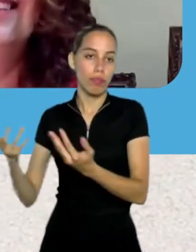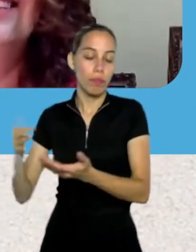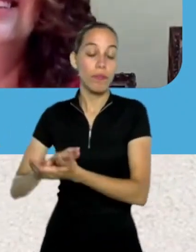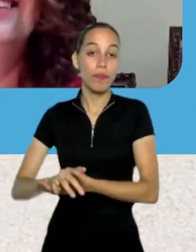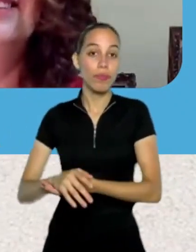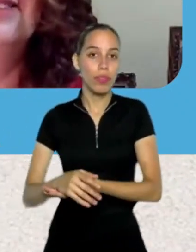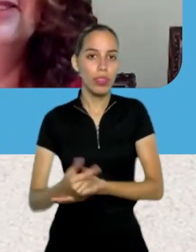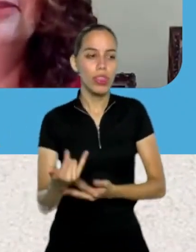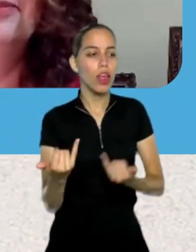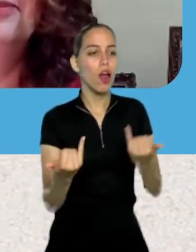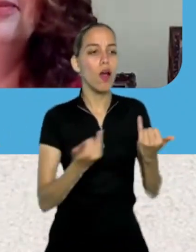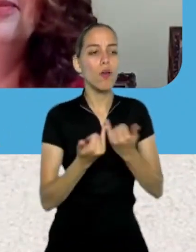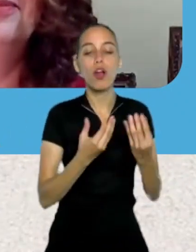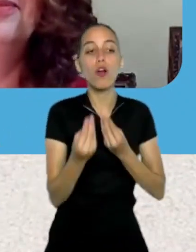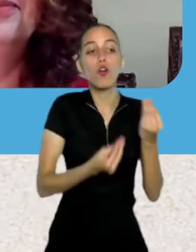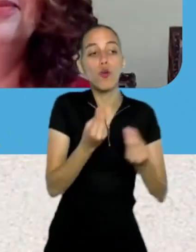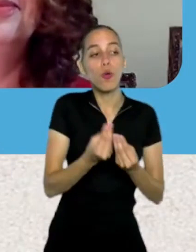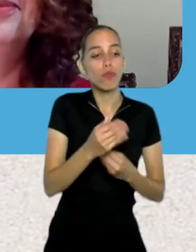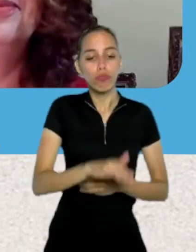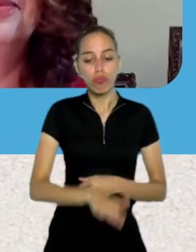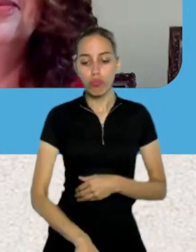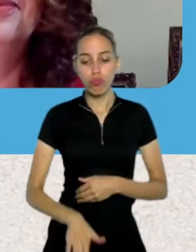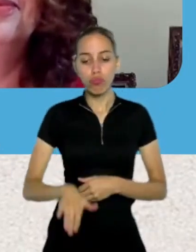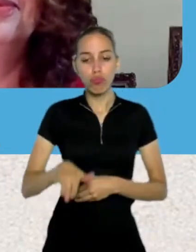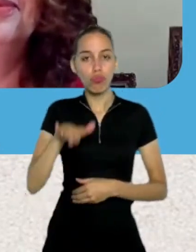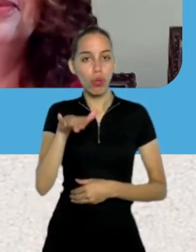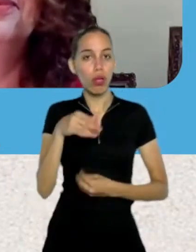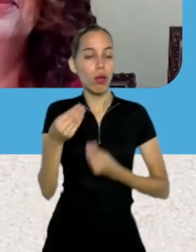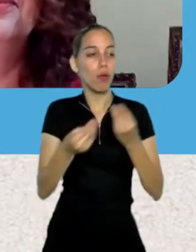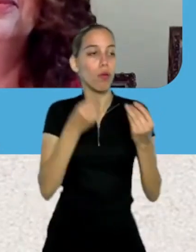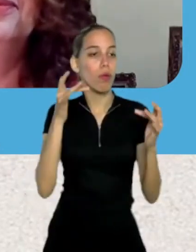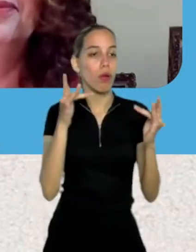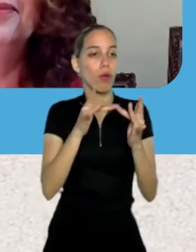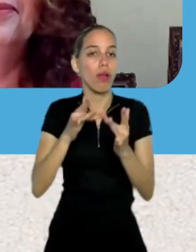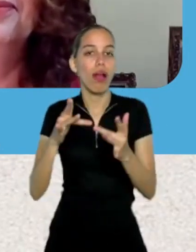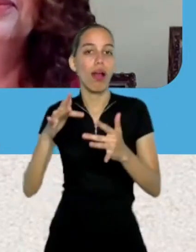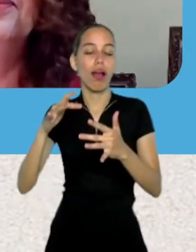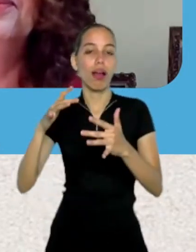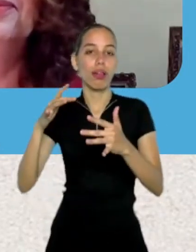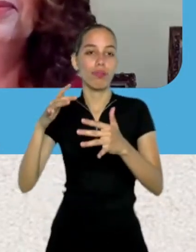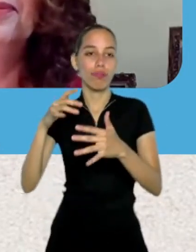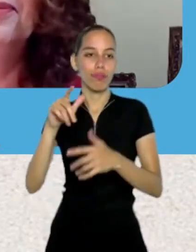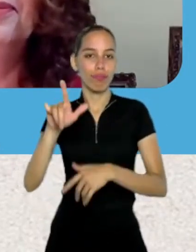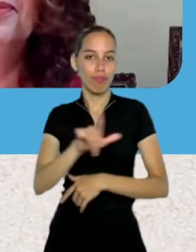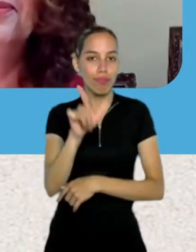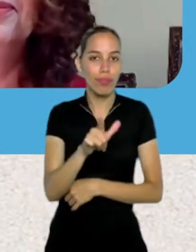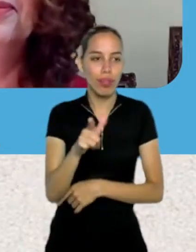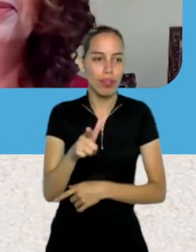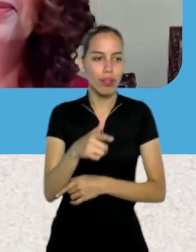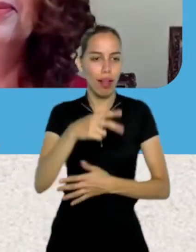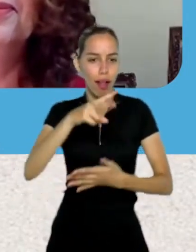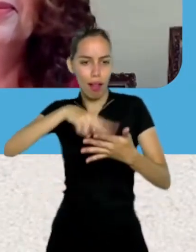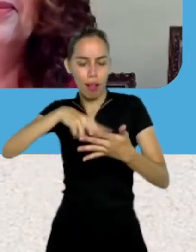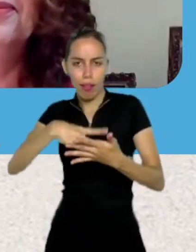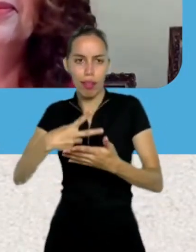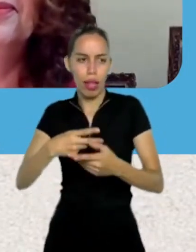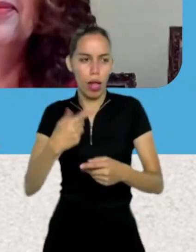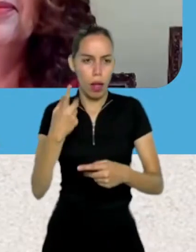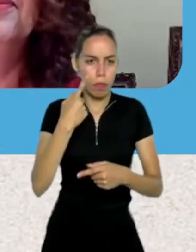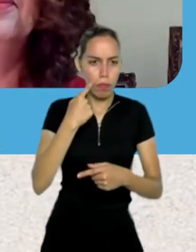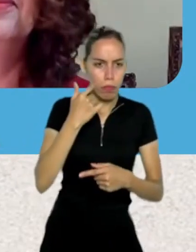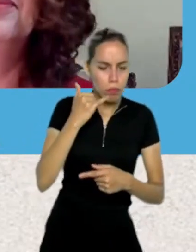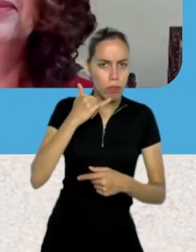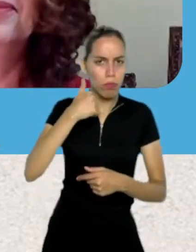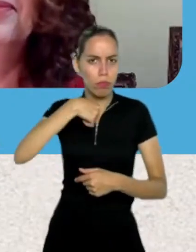escritora, qual que era seu contato com a leitura, com a literatura, se você sempre foi instigada pelas